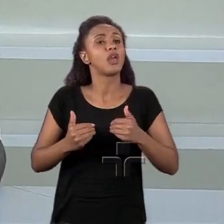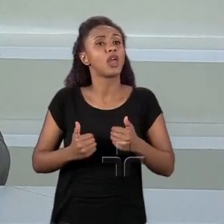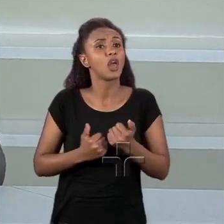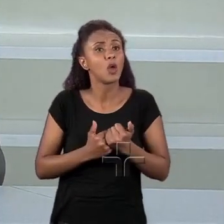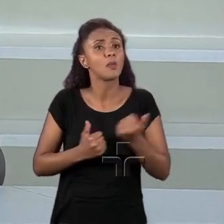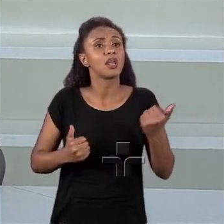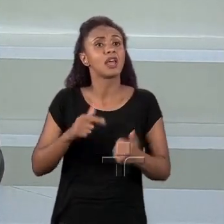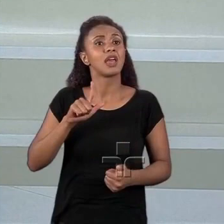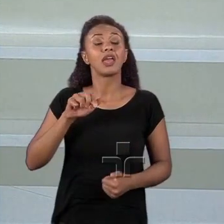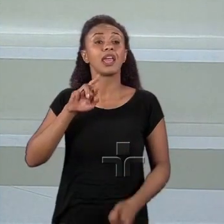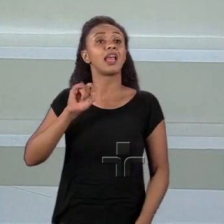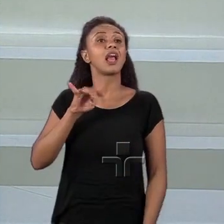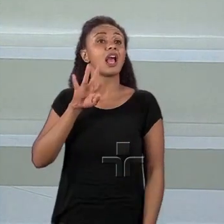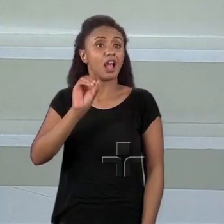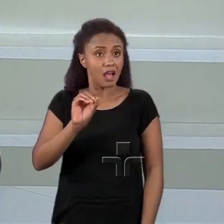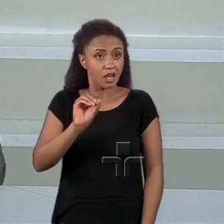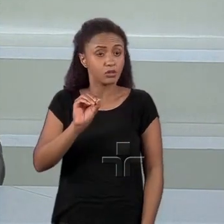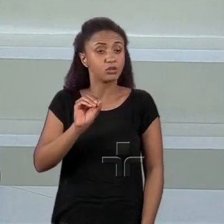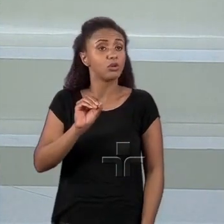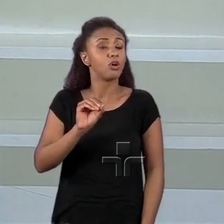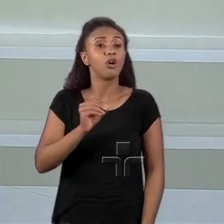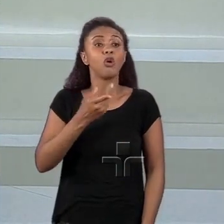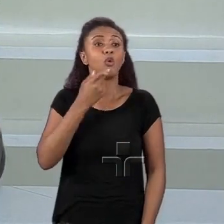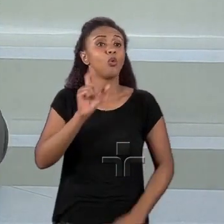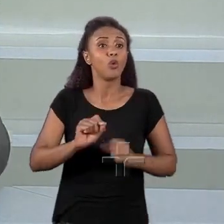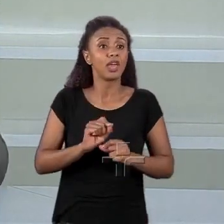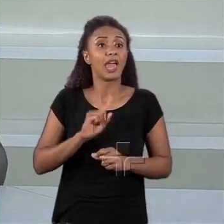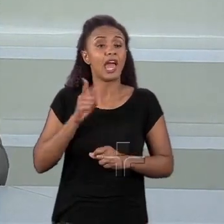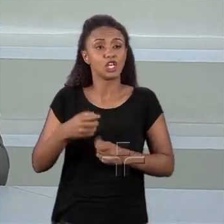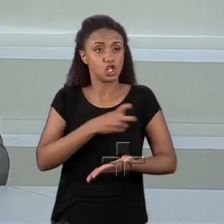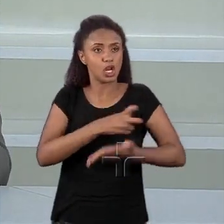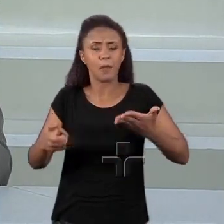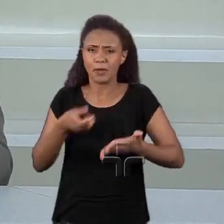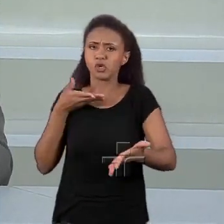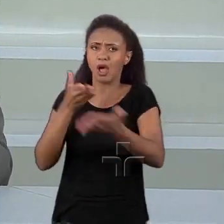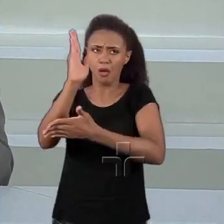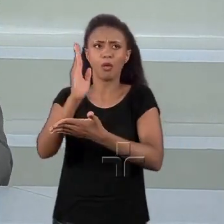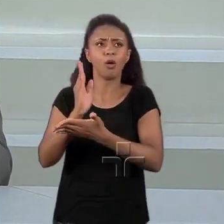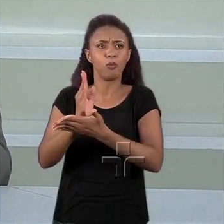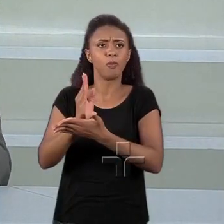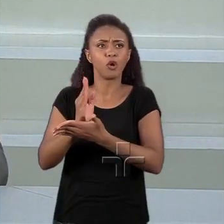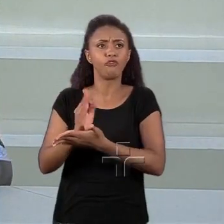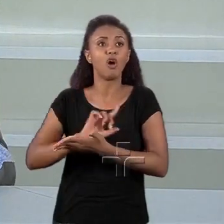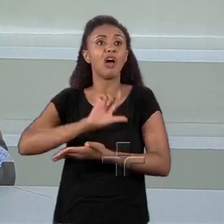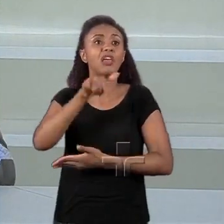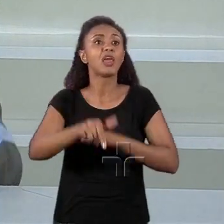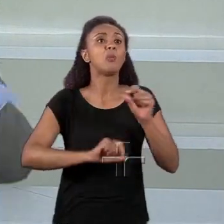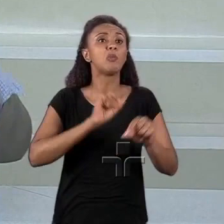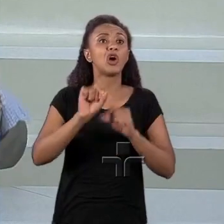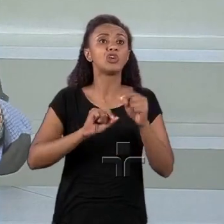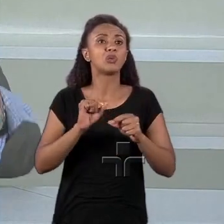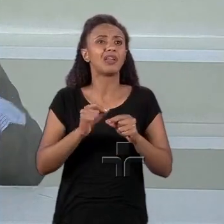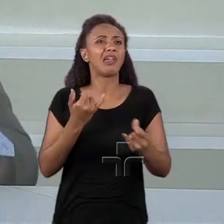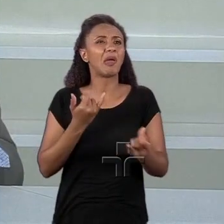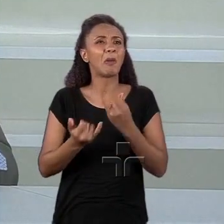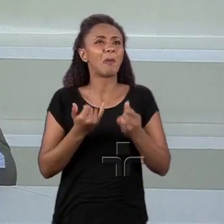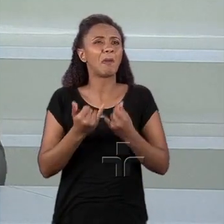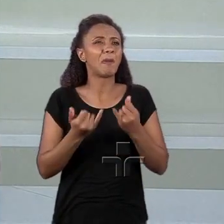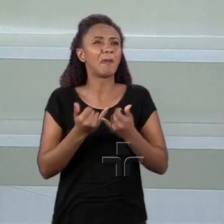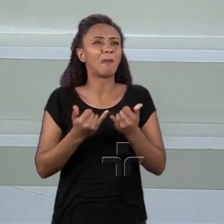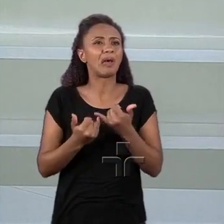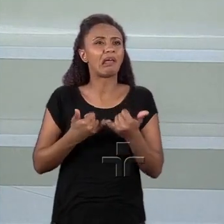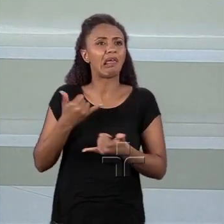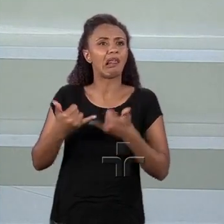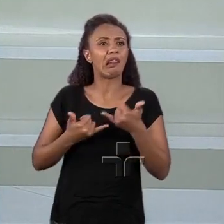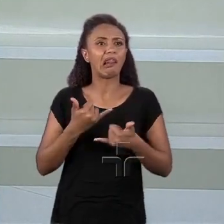em 2016, quando nós aprovamos o impeachment e foi feita uma chicana com apoio do Renan